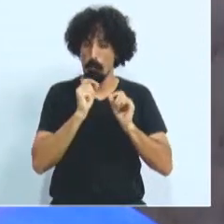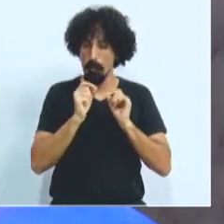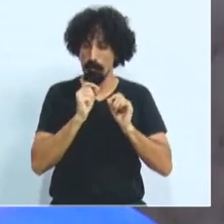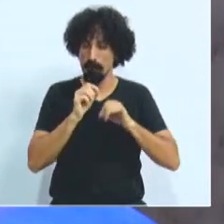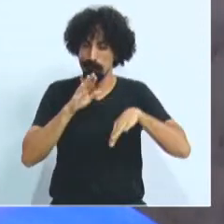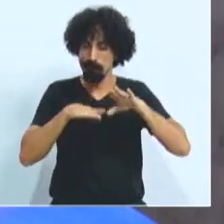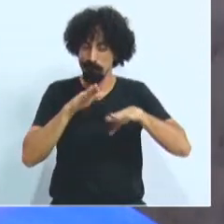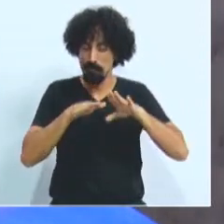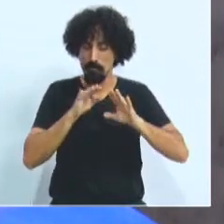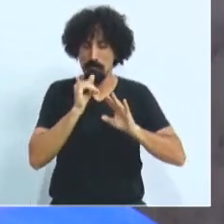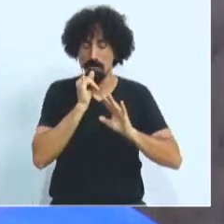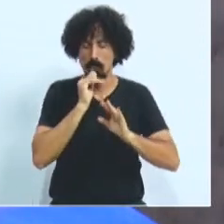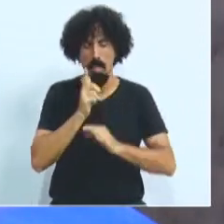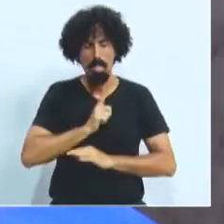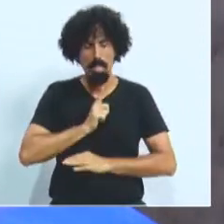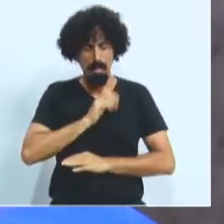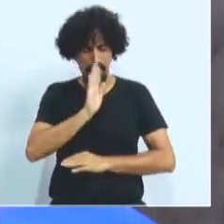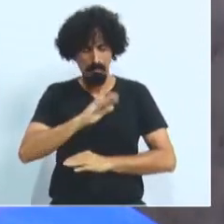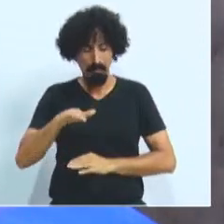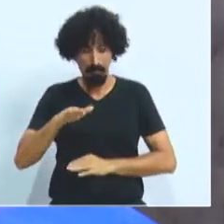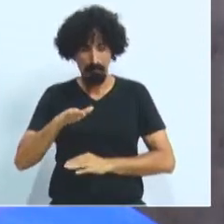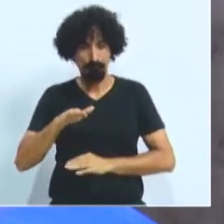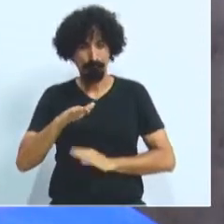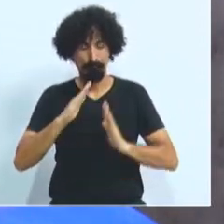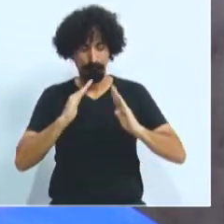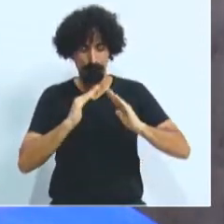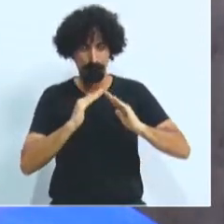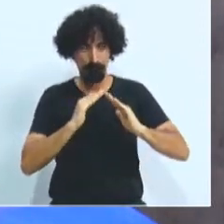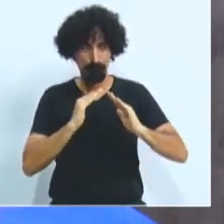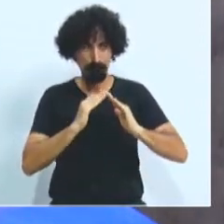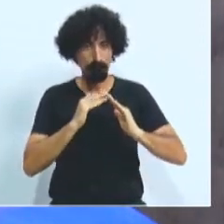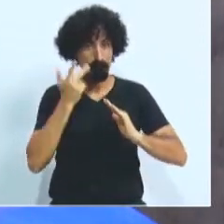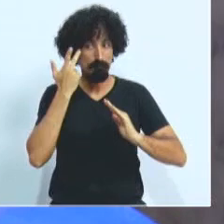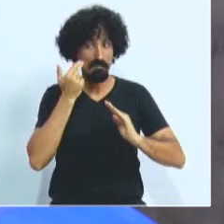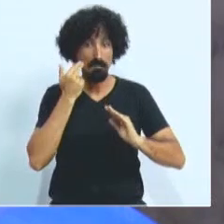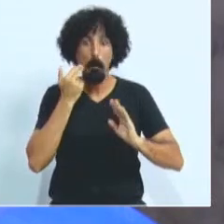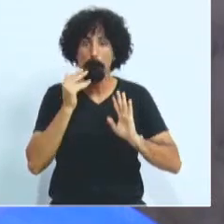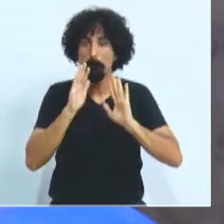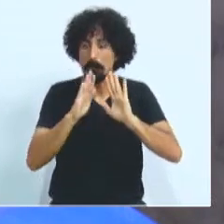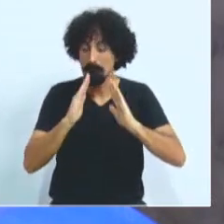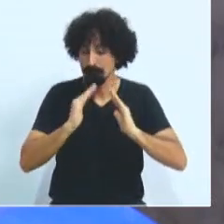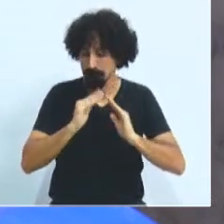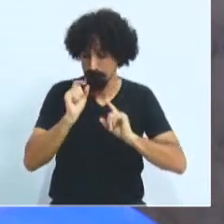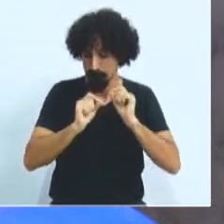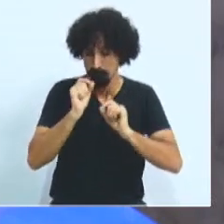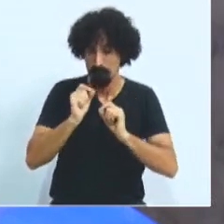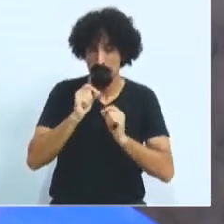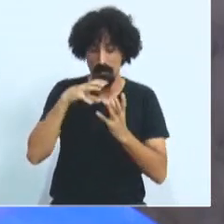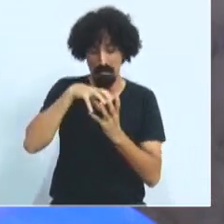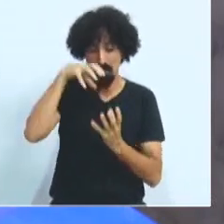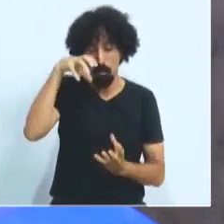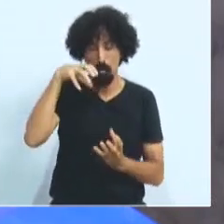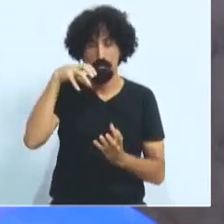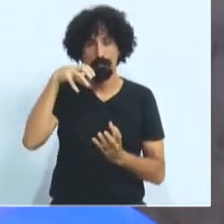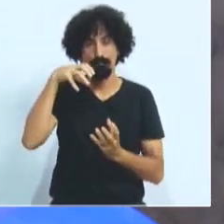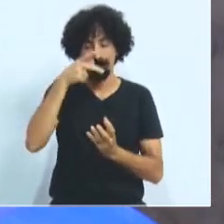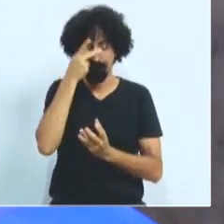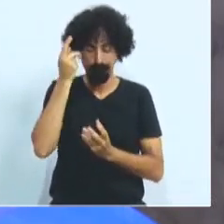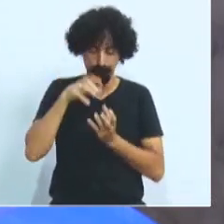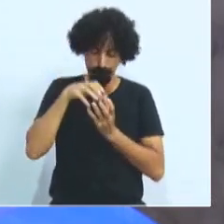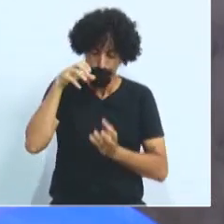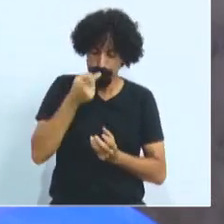em casa. É comum demais você ter um idoso em casa, ele vai tomar banho, cai, fratura